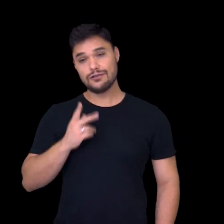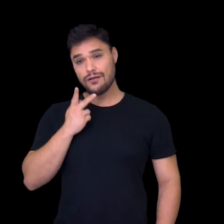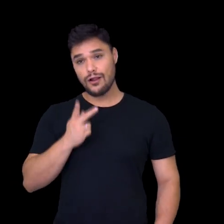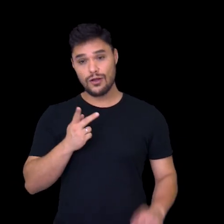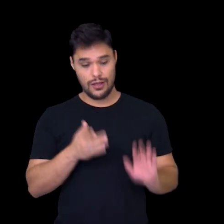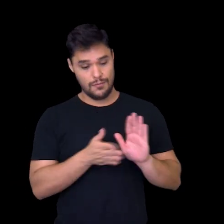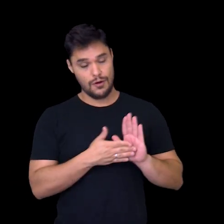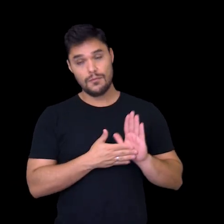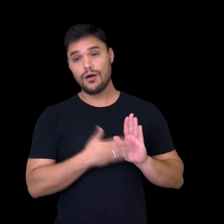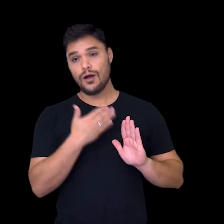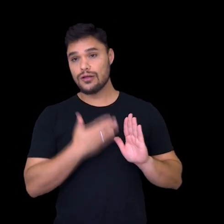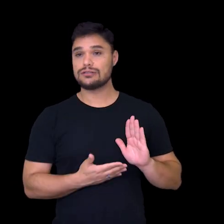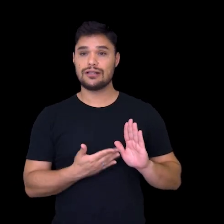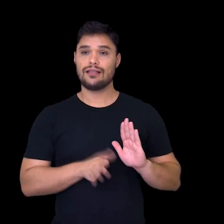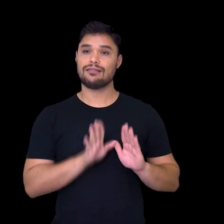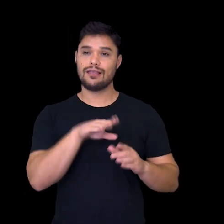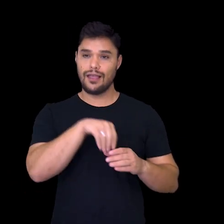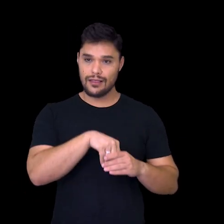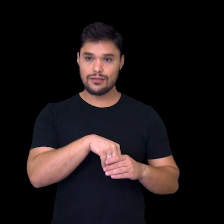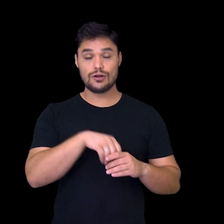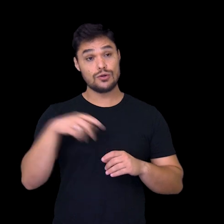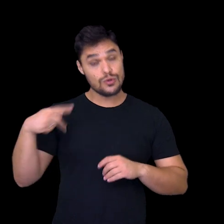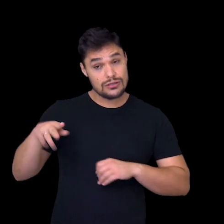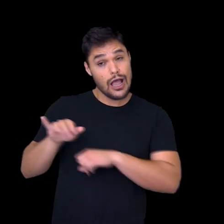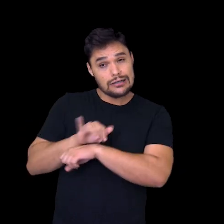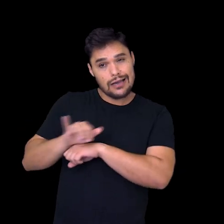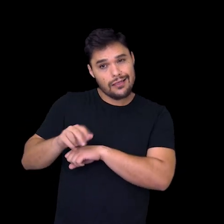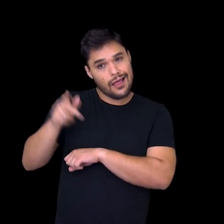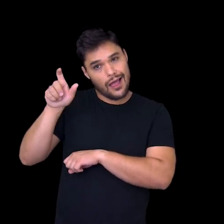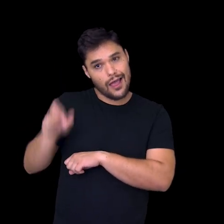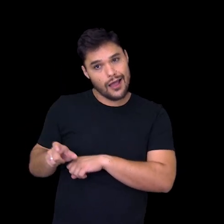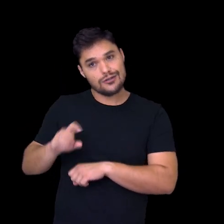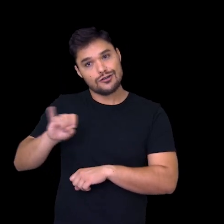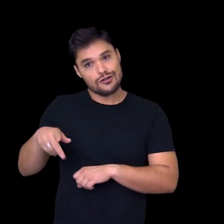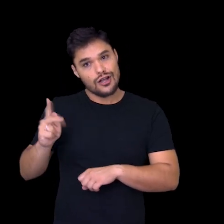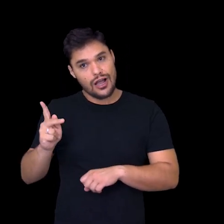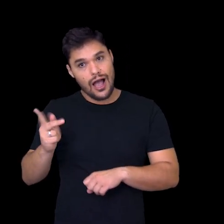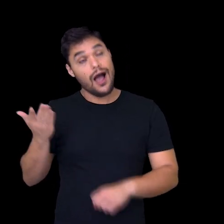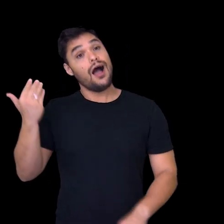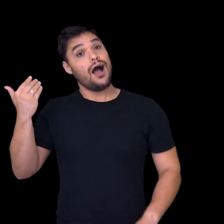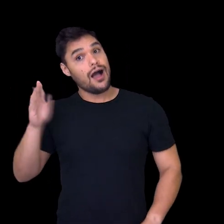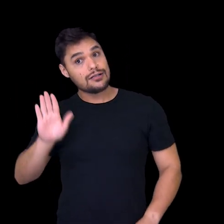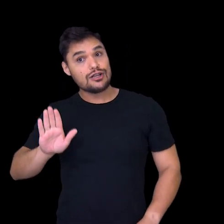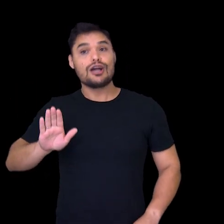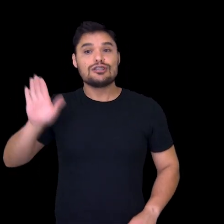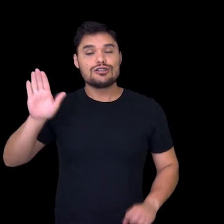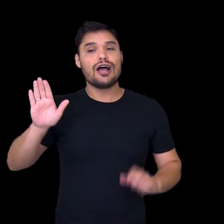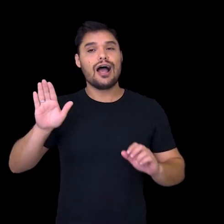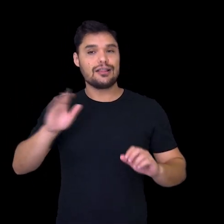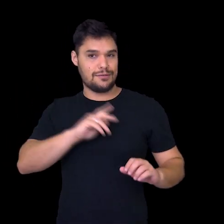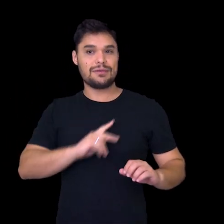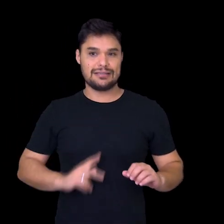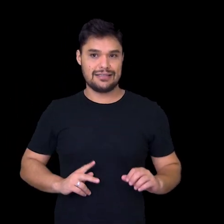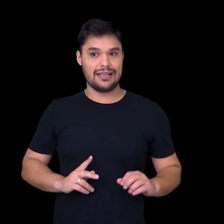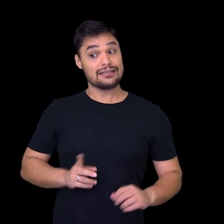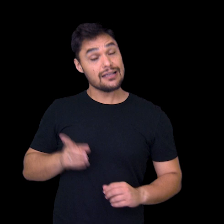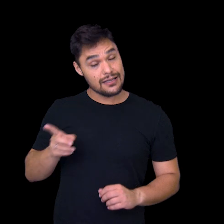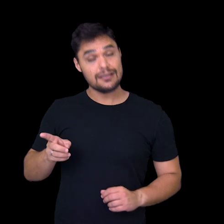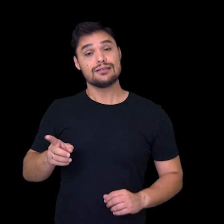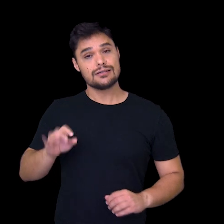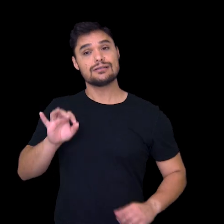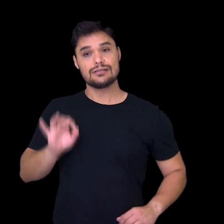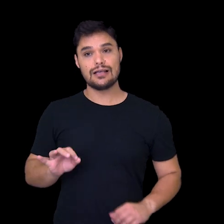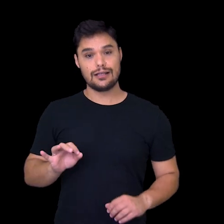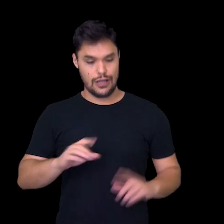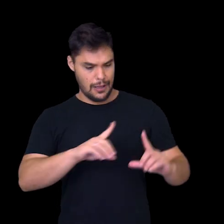proposta, incluída no seu plano, né, que ele apresentava na sua candidatura, porque eu acho que isso também é um